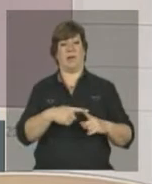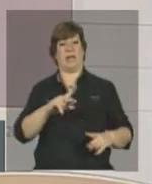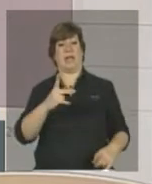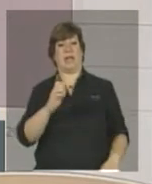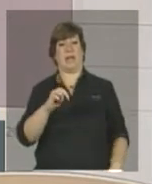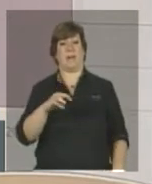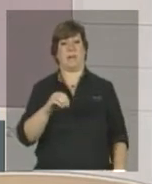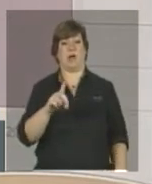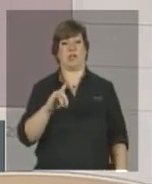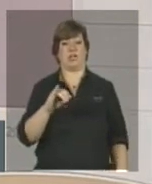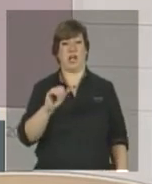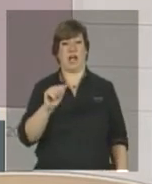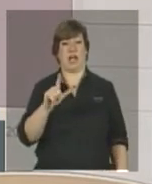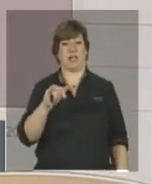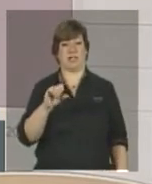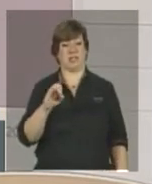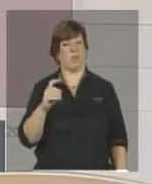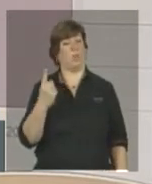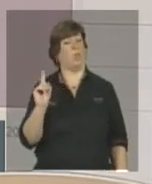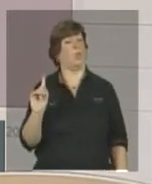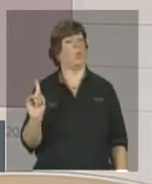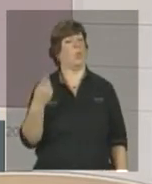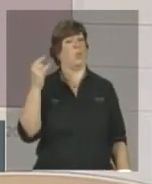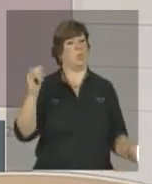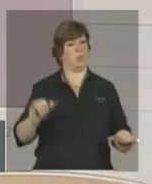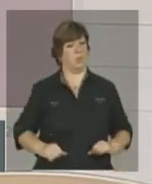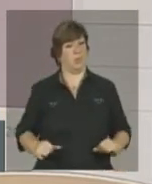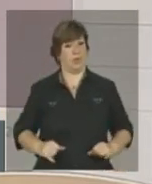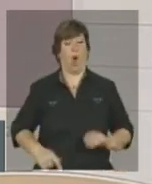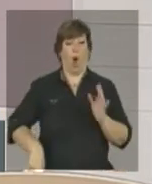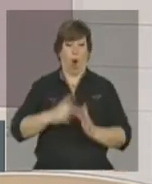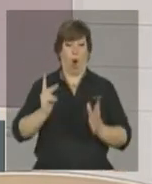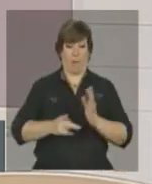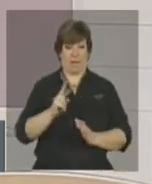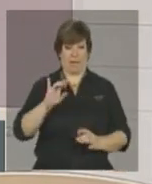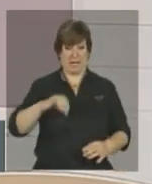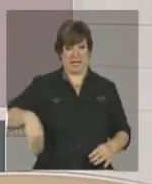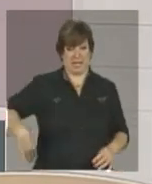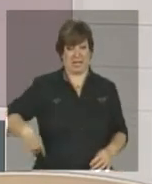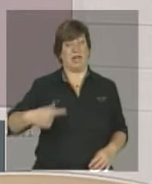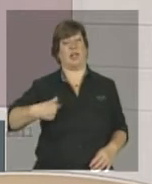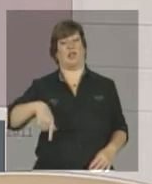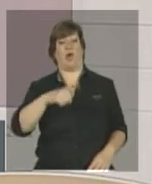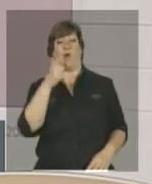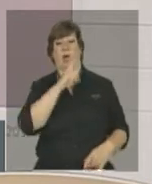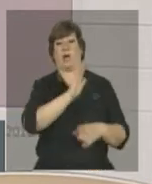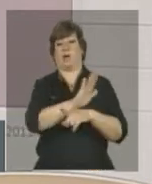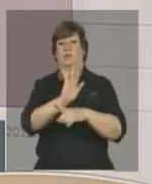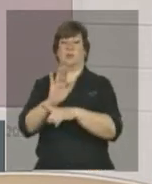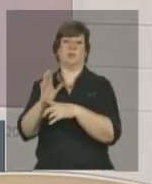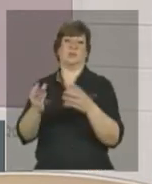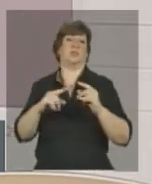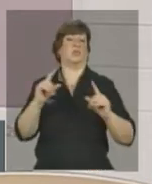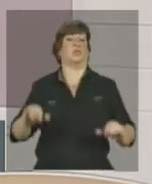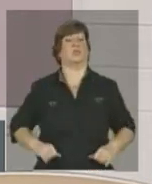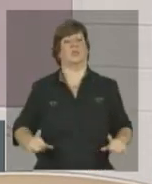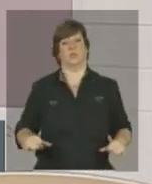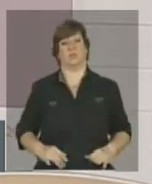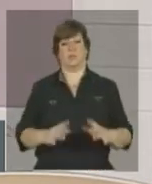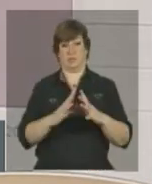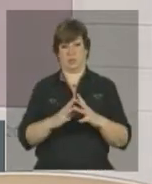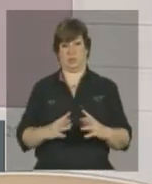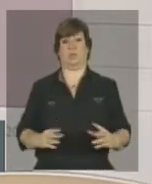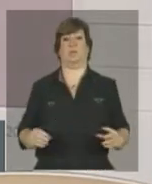com transplante. Ou seja, quanto mais transplante renal a gente conseguir fazer, mais a gente vai atender o paciente renal crônico